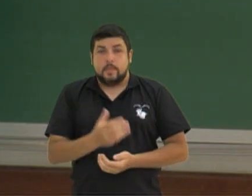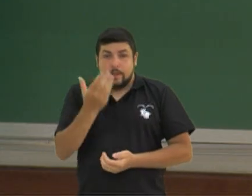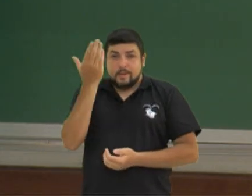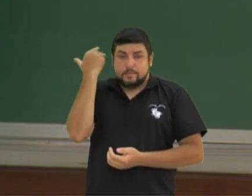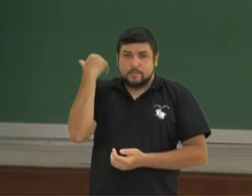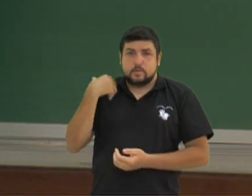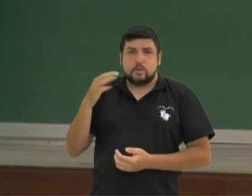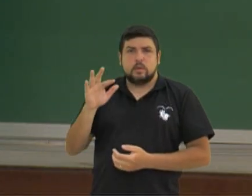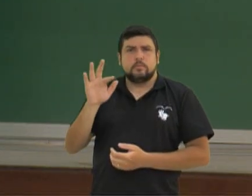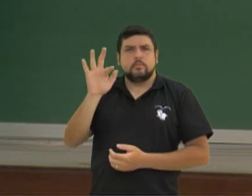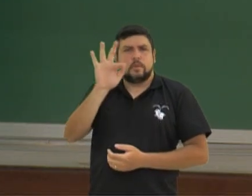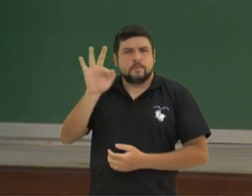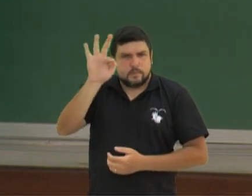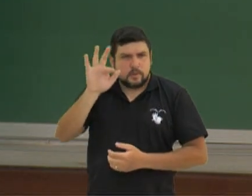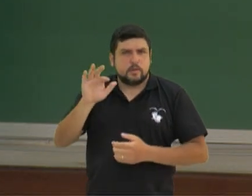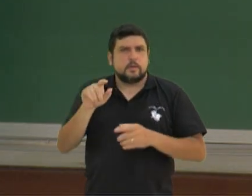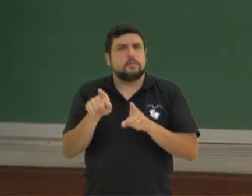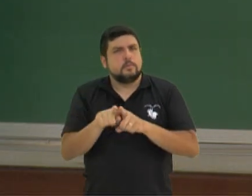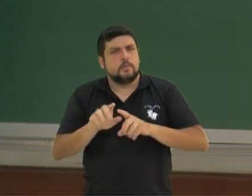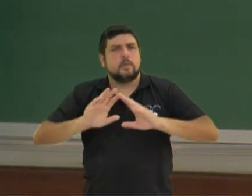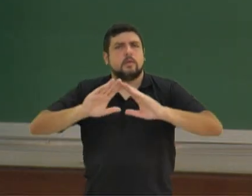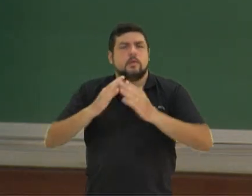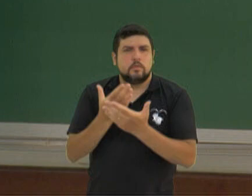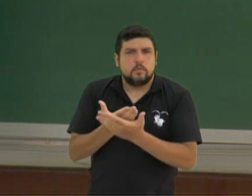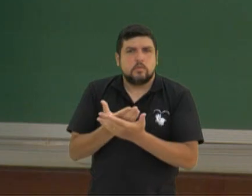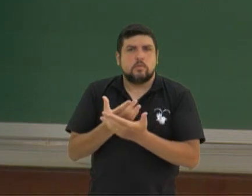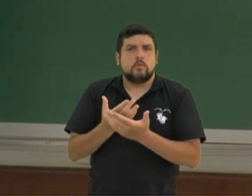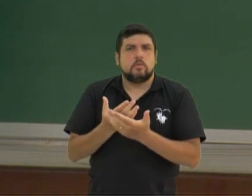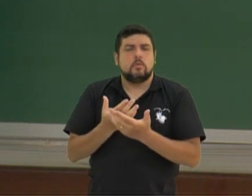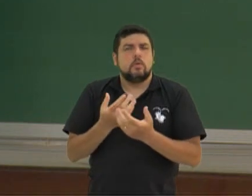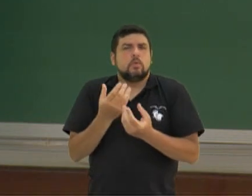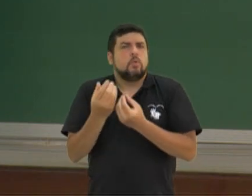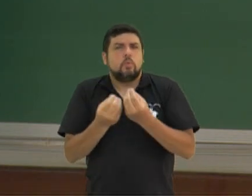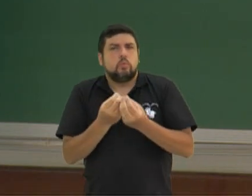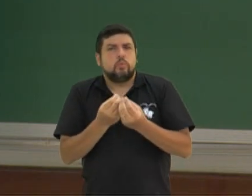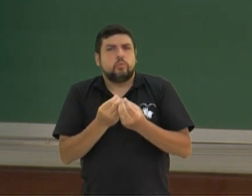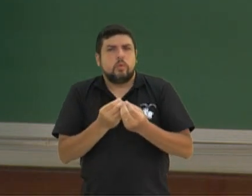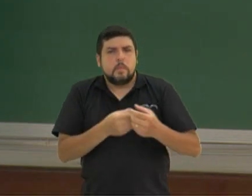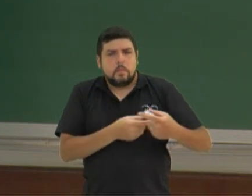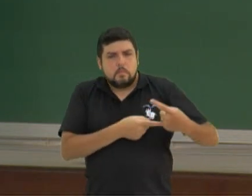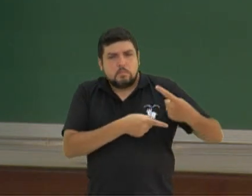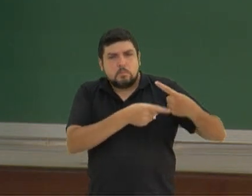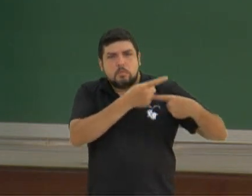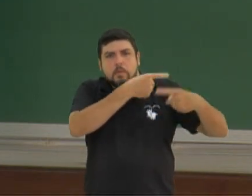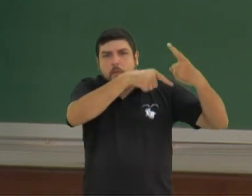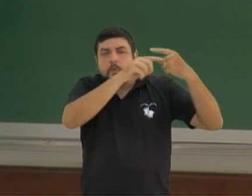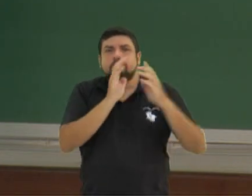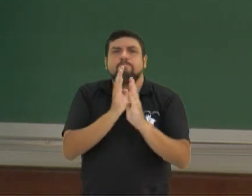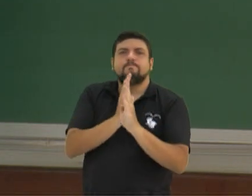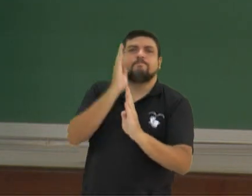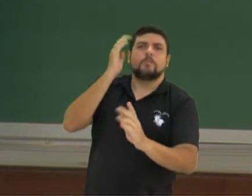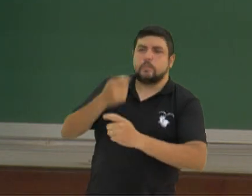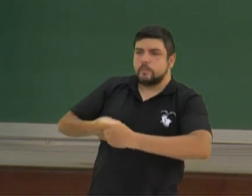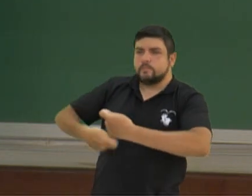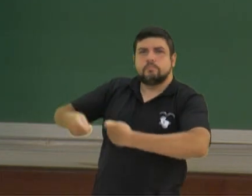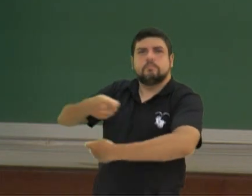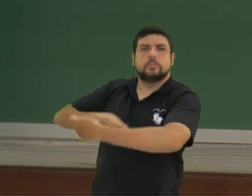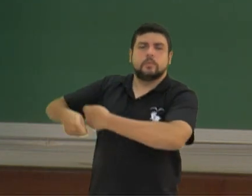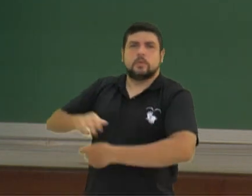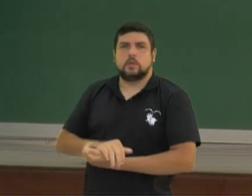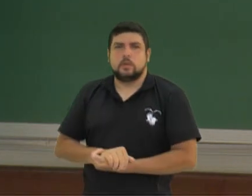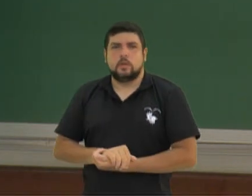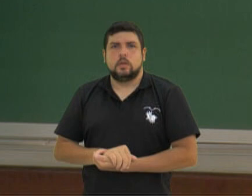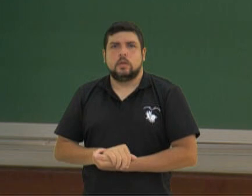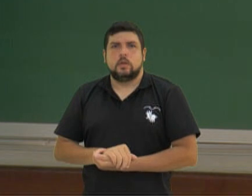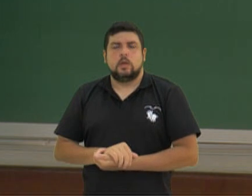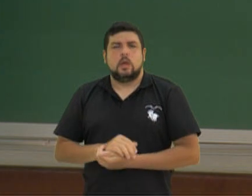que, aliás, foram impulsionadas também pelo crescimento do comércio, né? elas vão surgir nesse